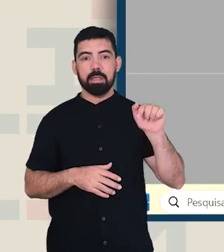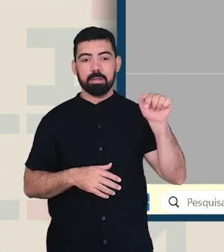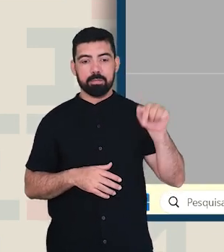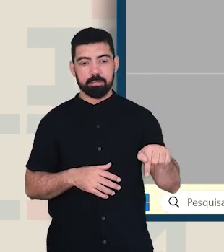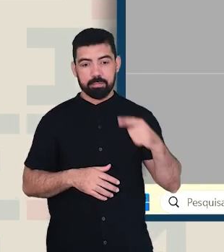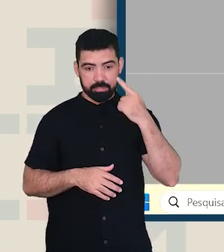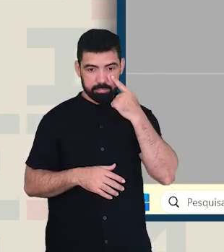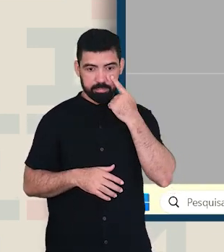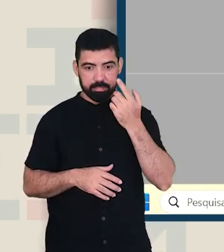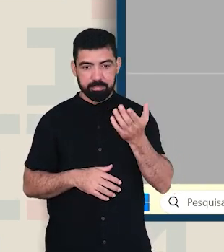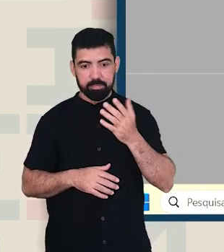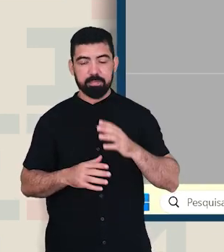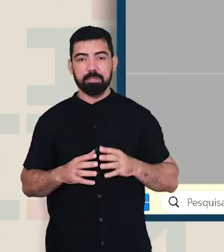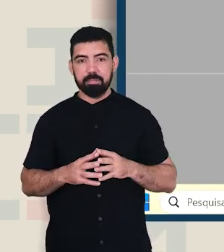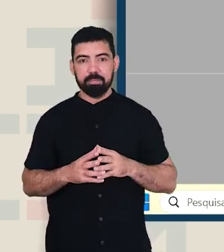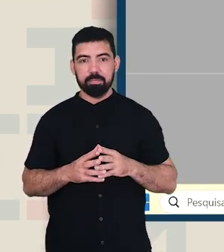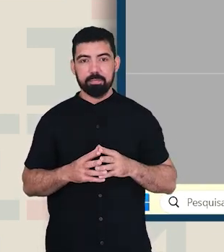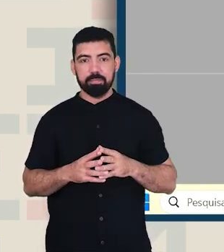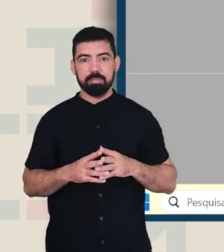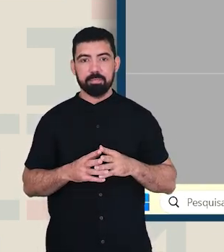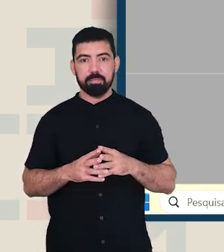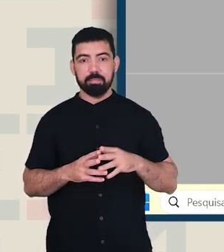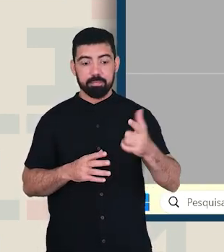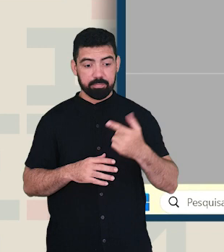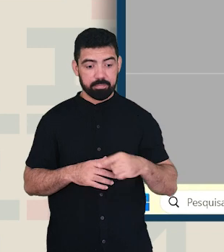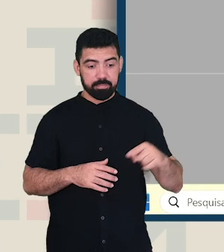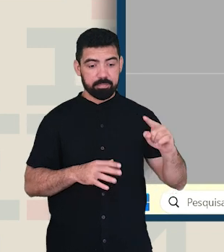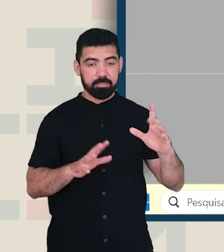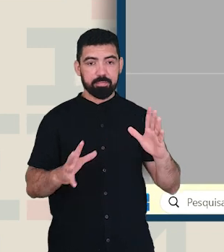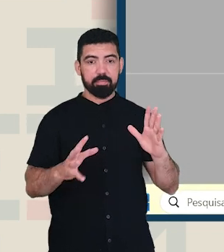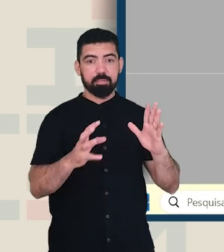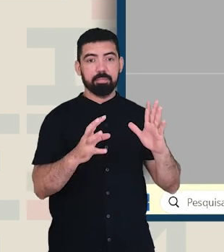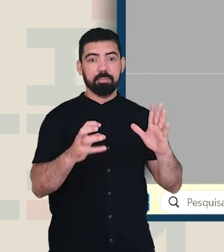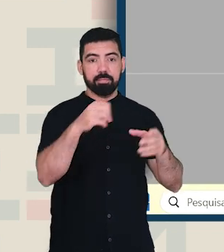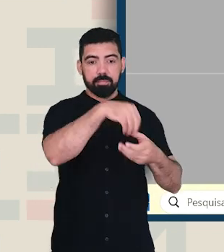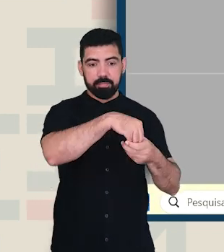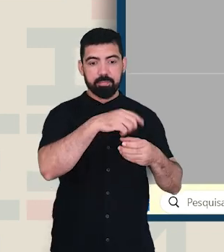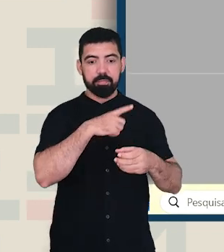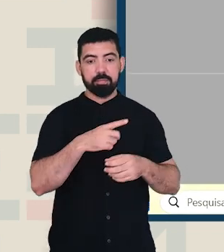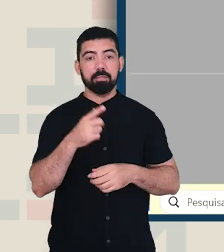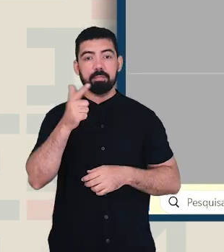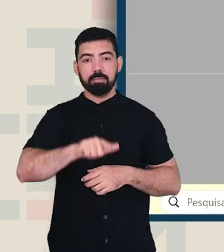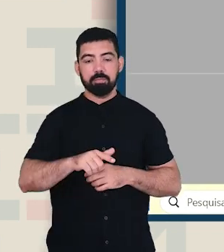acendeu esse, passou por aqui e agora vou tocar ele